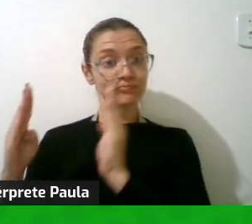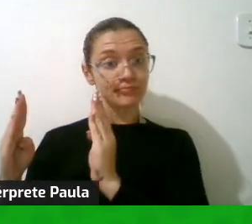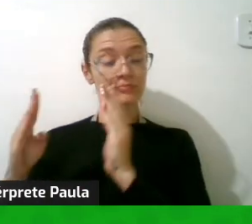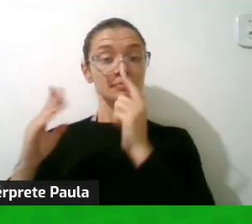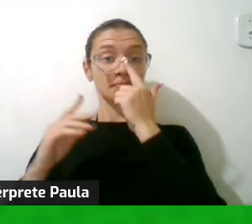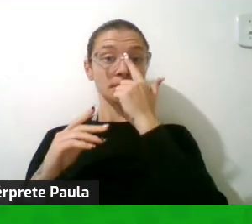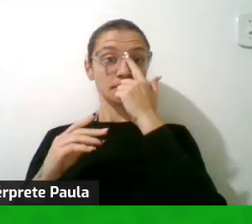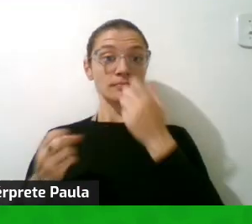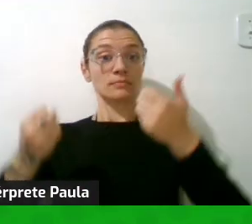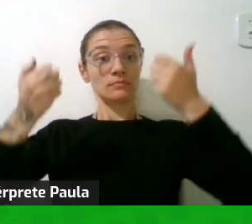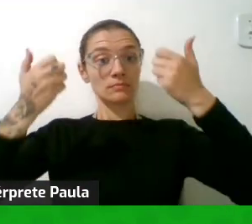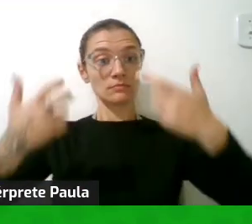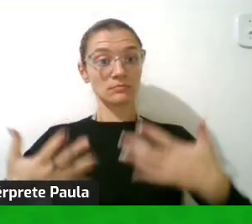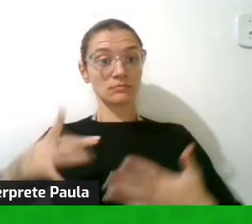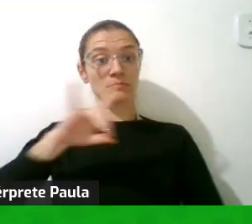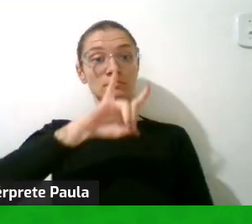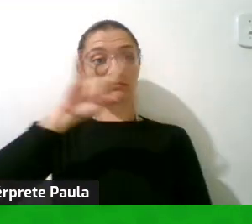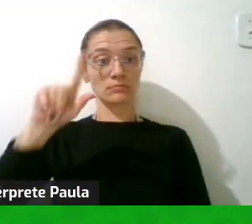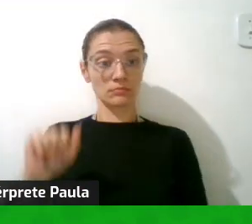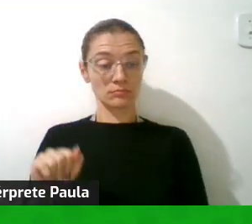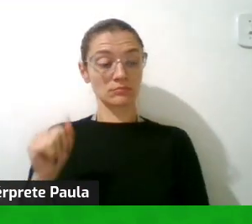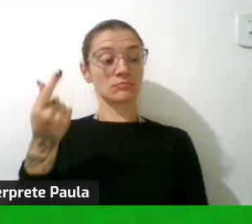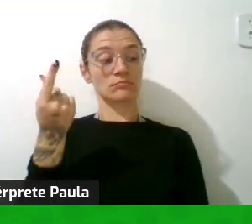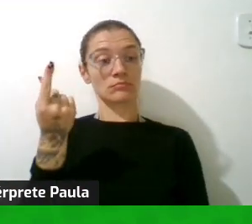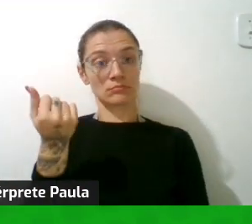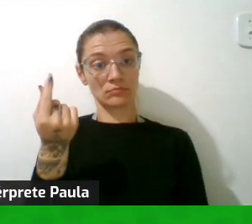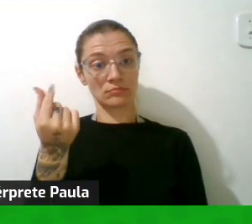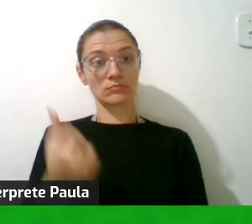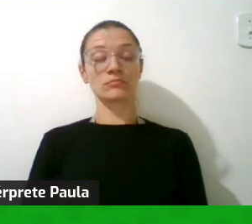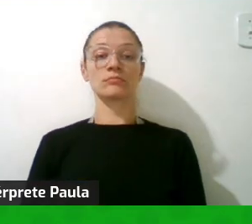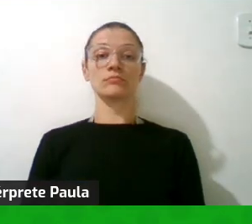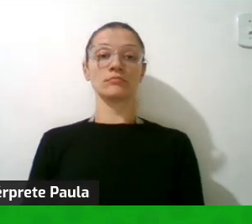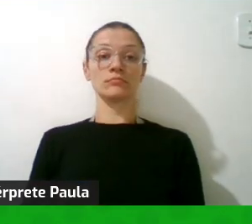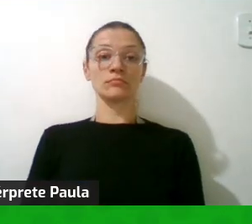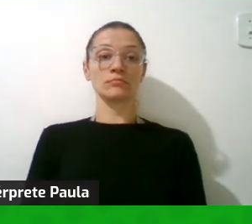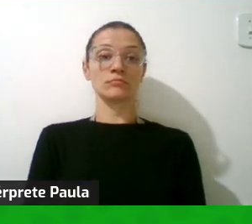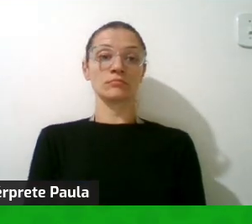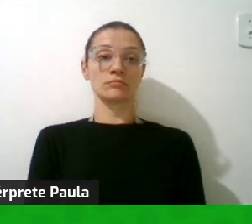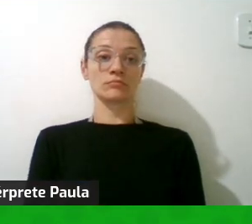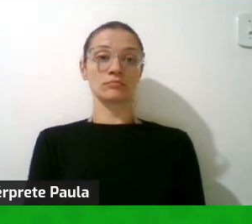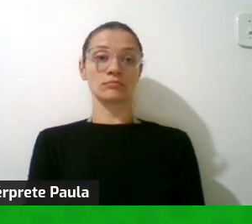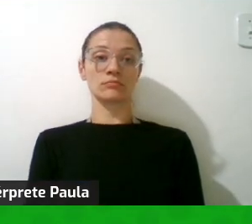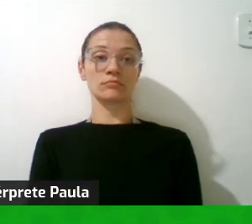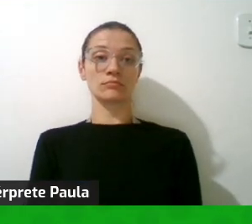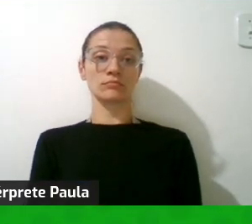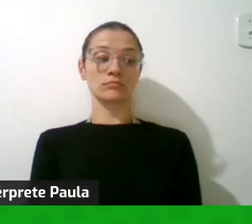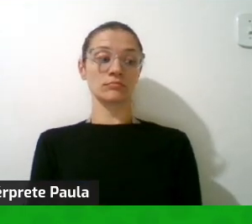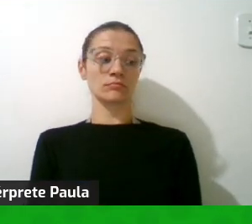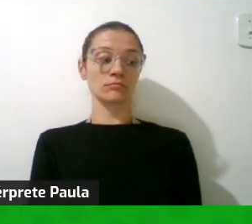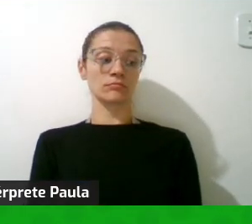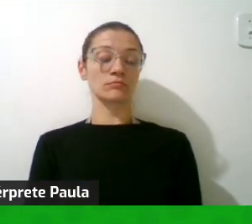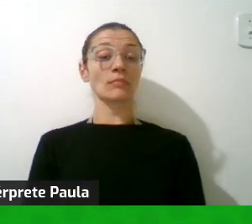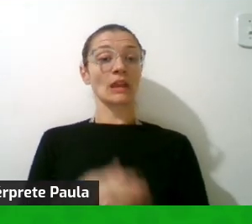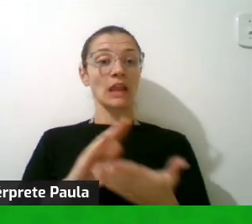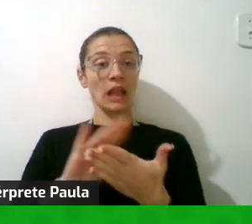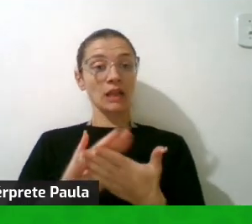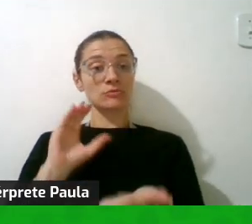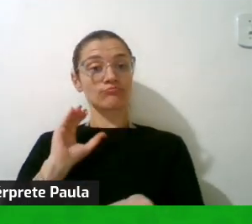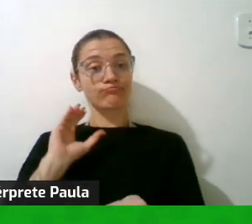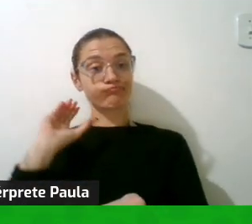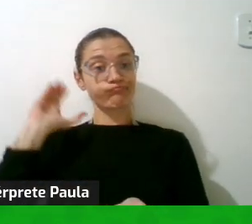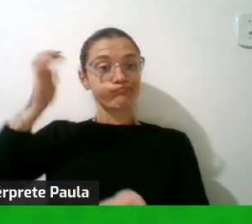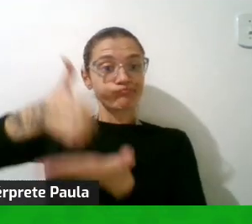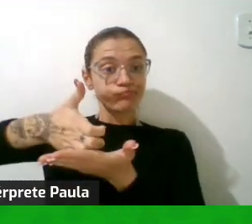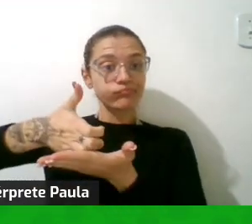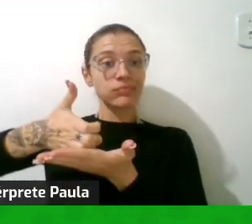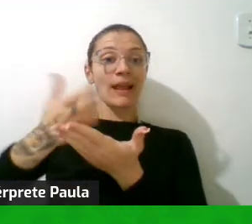data e valor. Eu, particularmente, às vezes eu tinha normalmente gastos à vista, tinha cartões